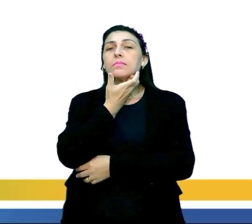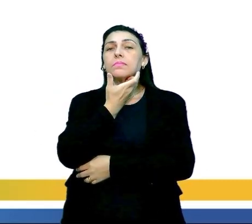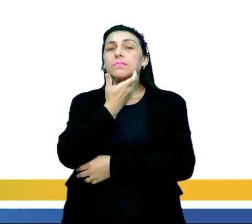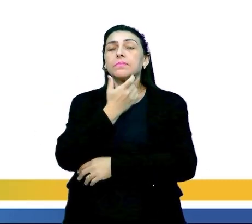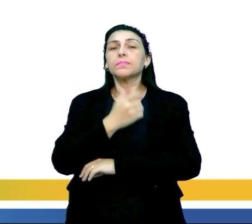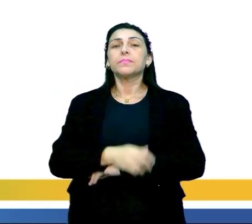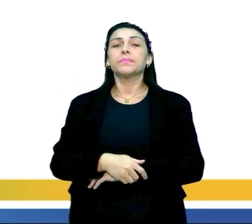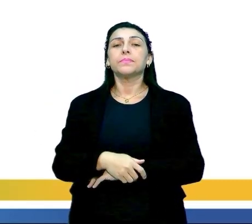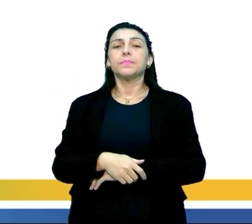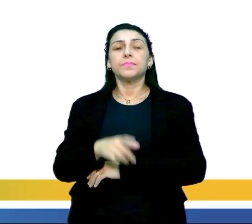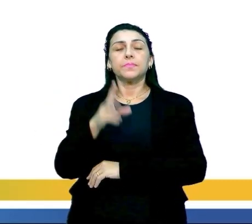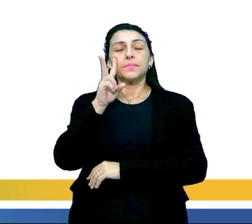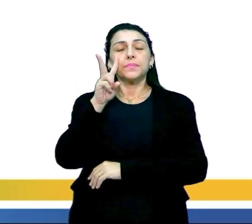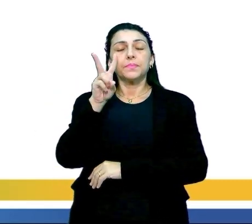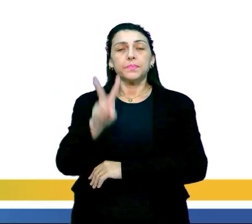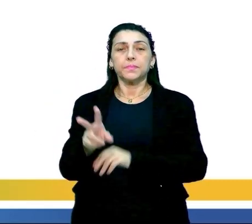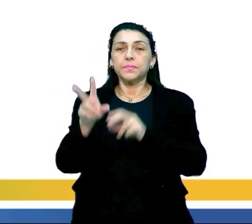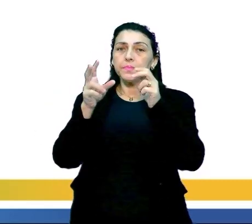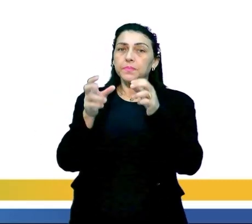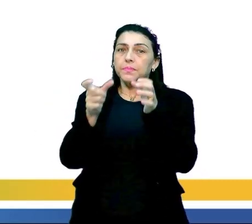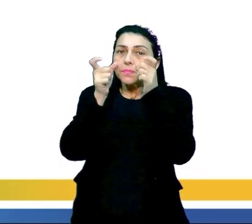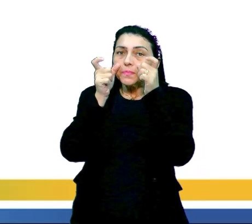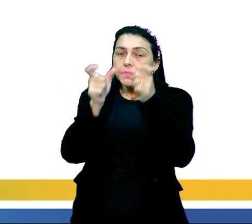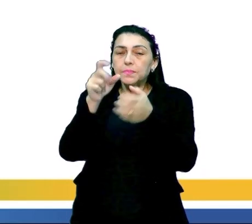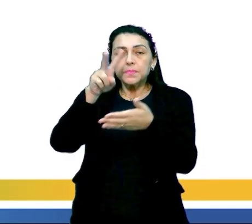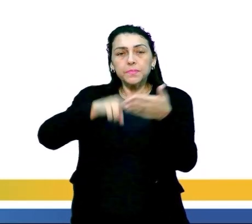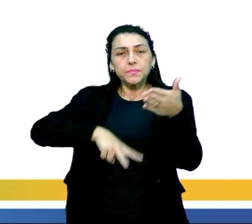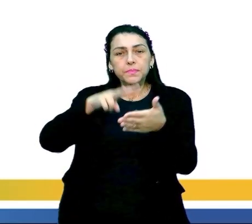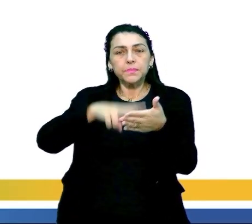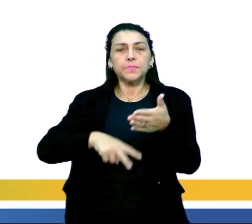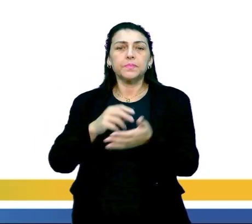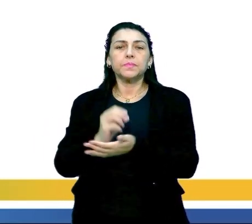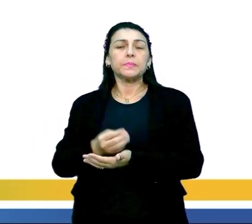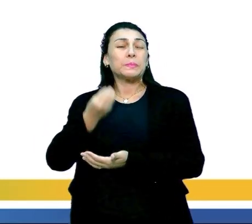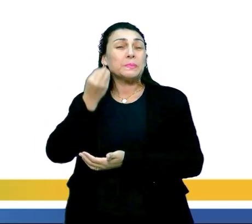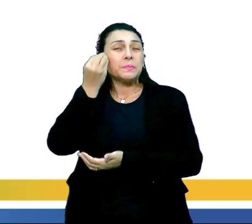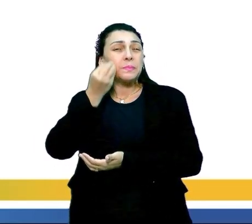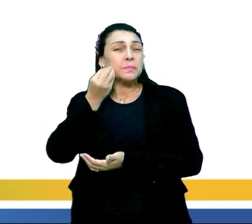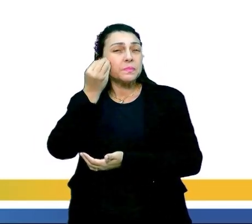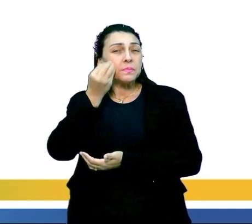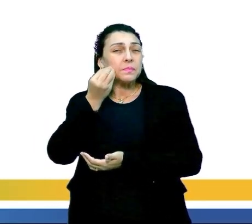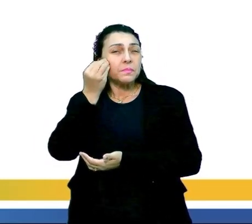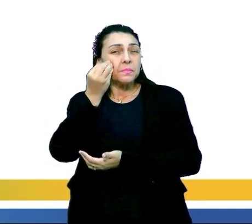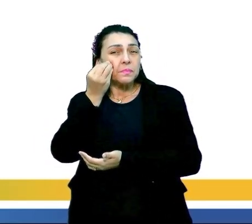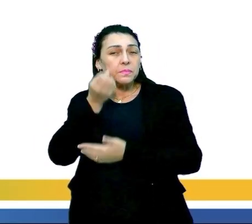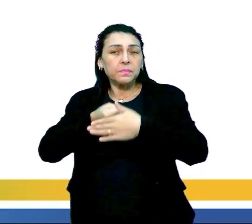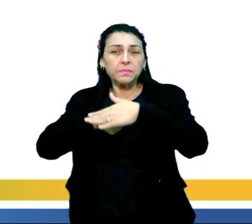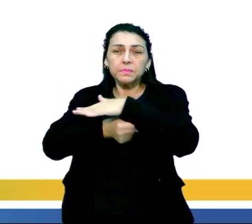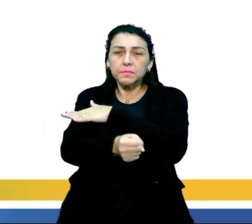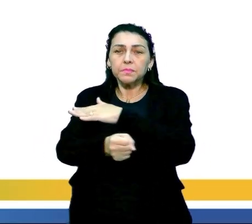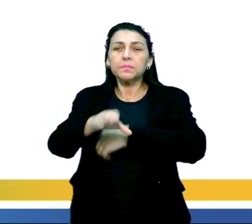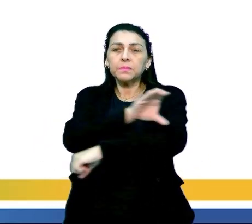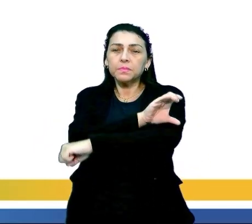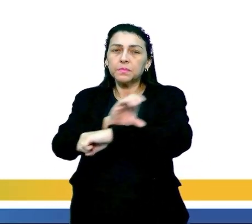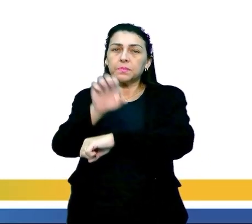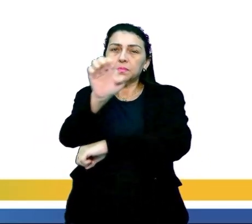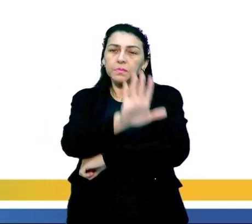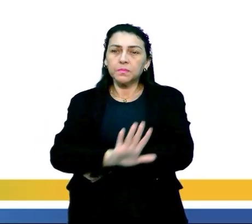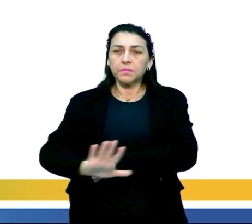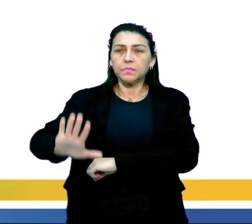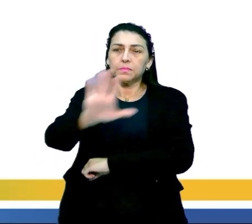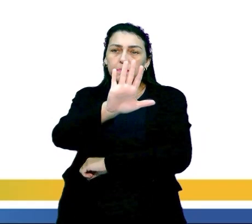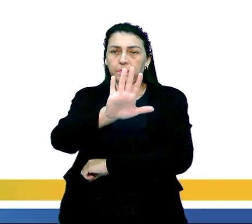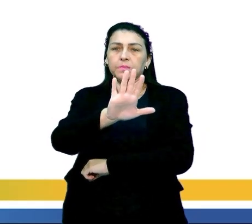170. Acompanhem com bastante atenção a leitura. A tentativa de implantação da